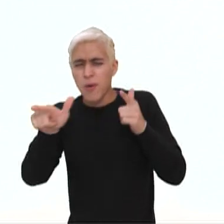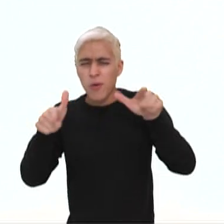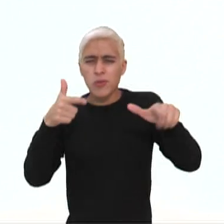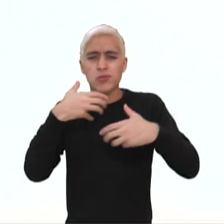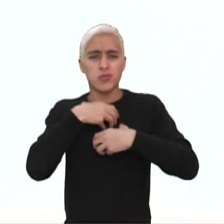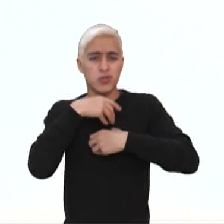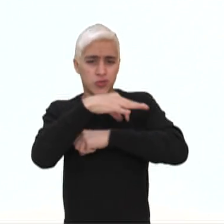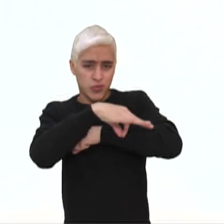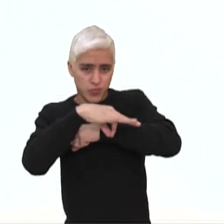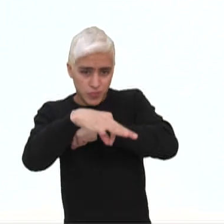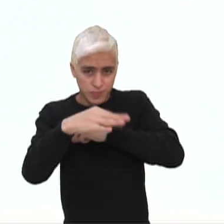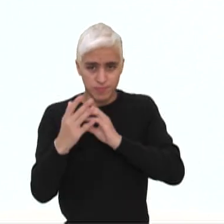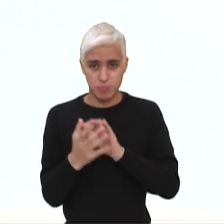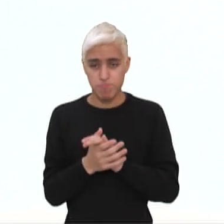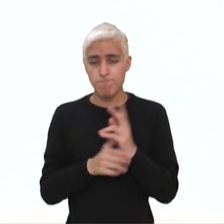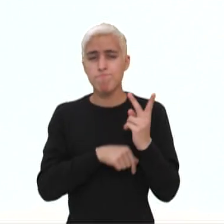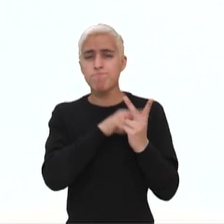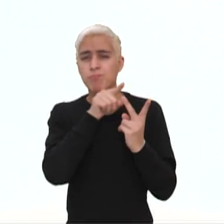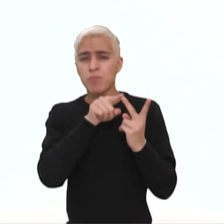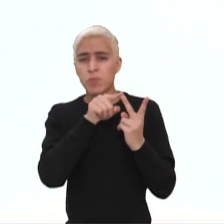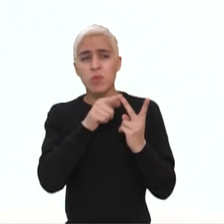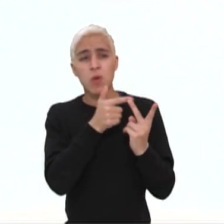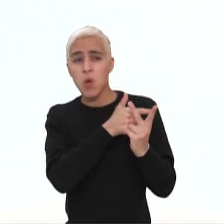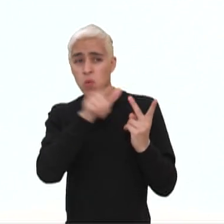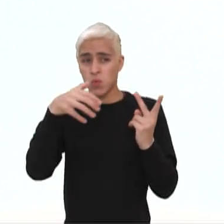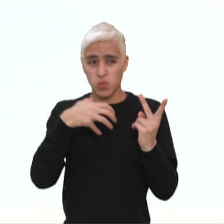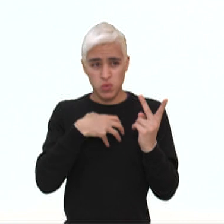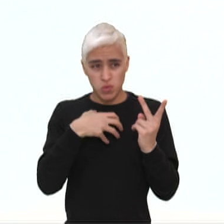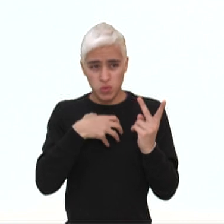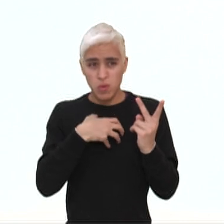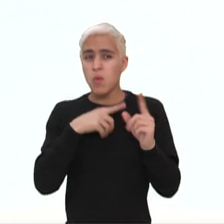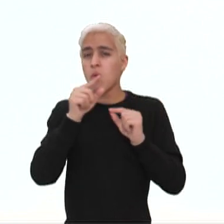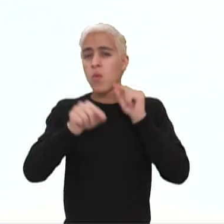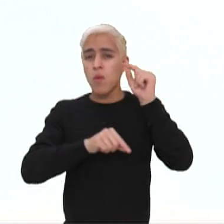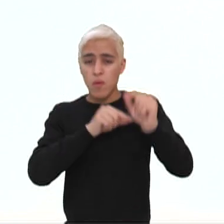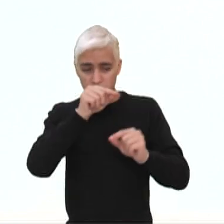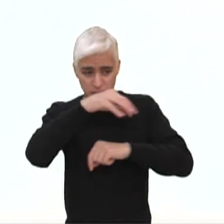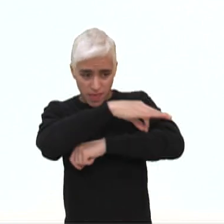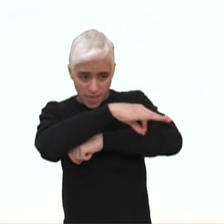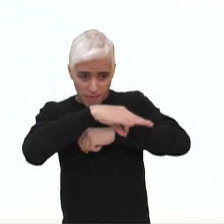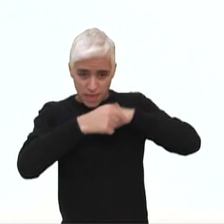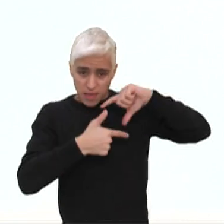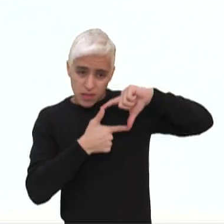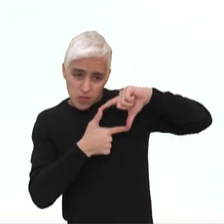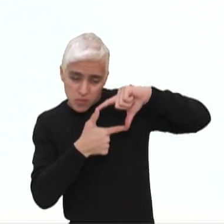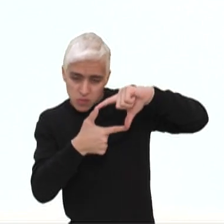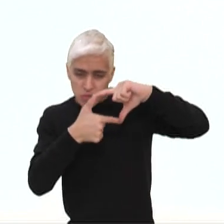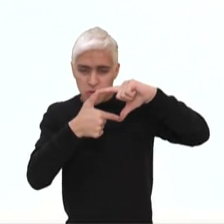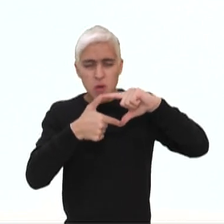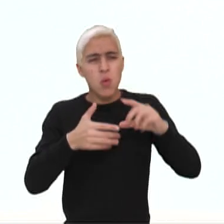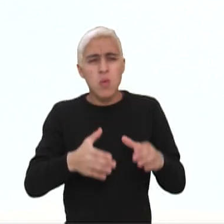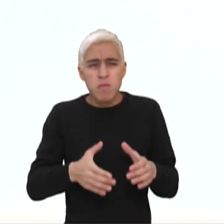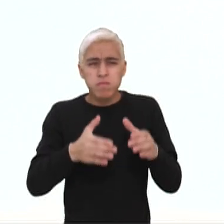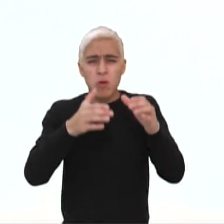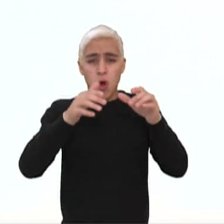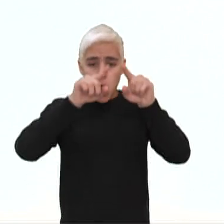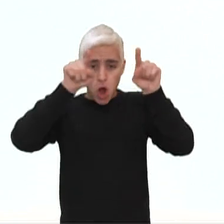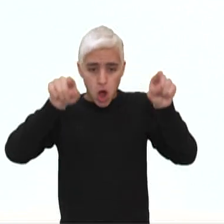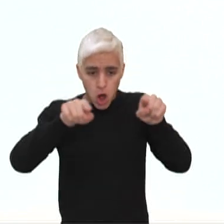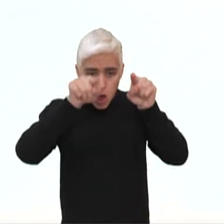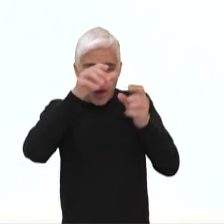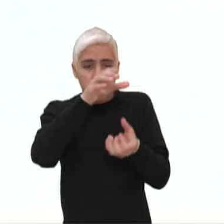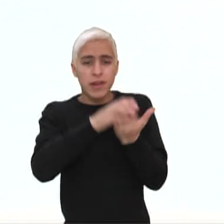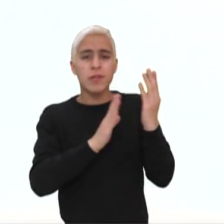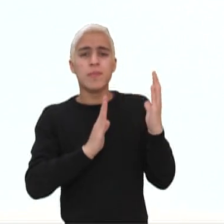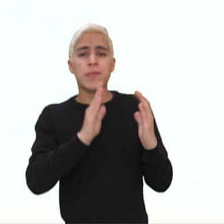arquiteturas. Esse segundo é chamado de capitel jônico, ou seja, a arquitetura clássica da ordem jônica. Foi criada durante o período